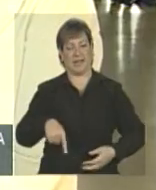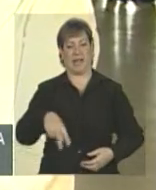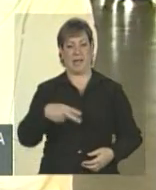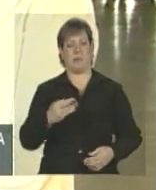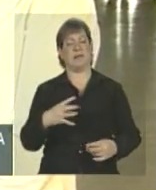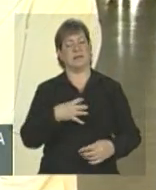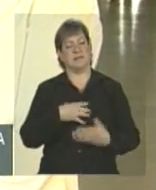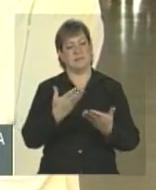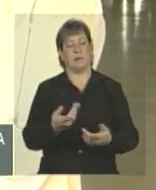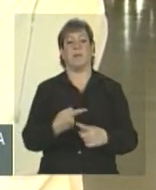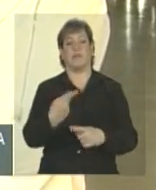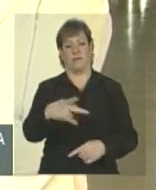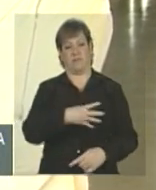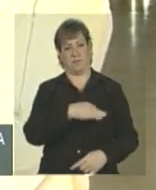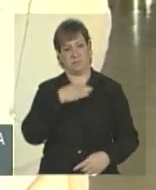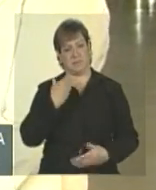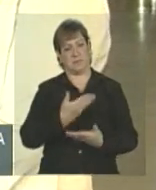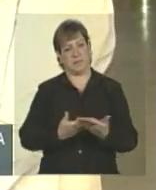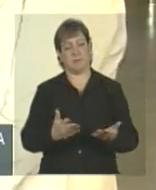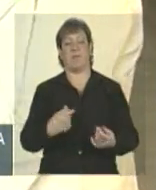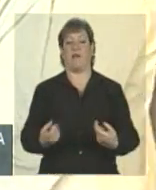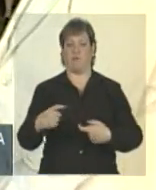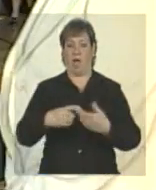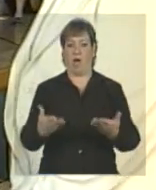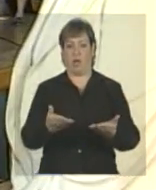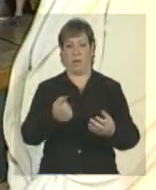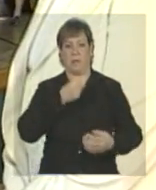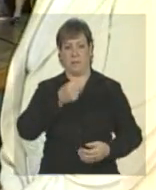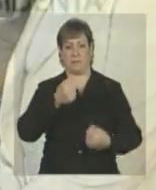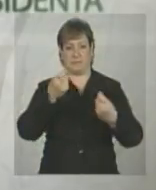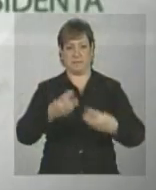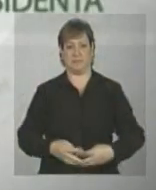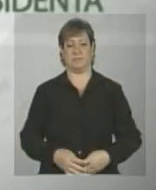nossos sentimentos pela perda da sua filha. Voltamos ao estúdio.